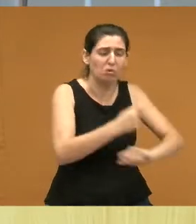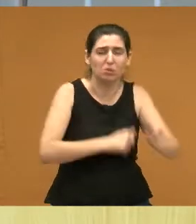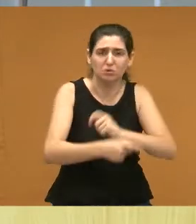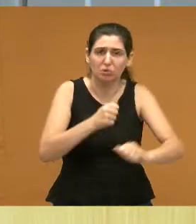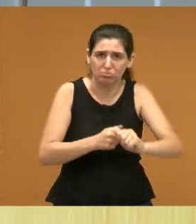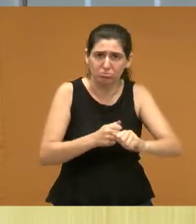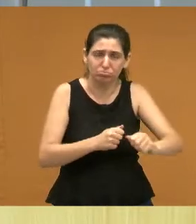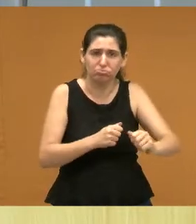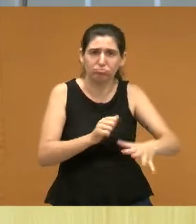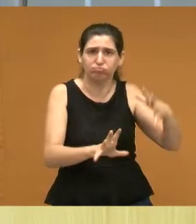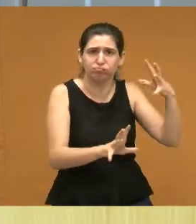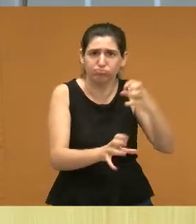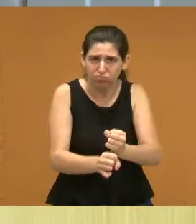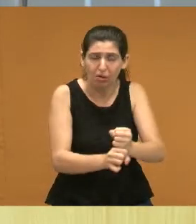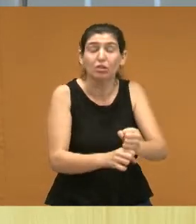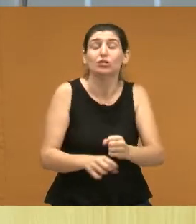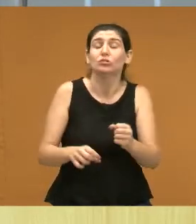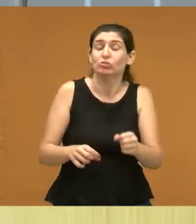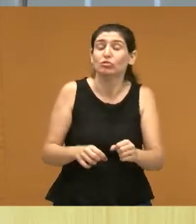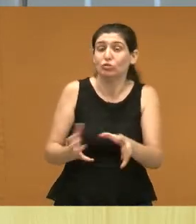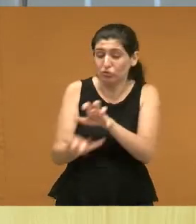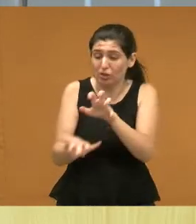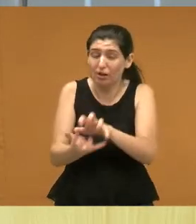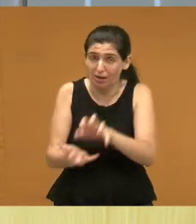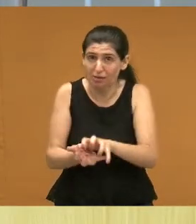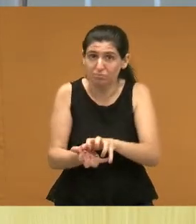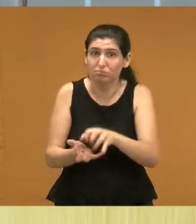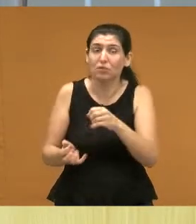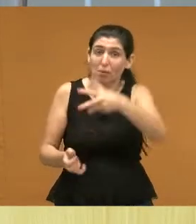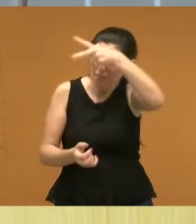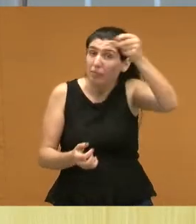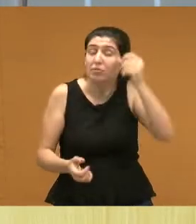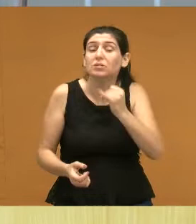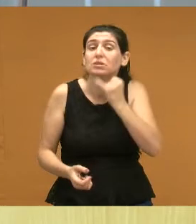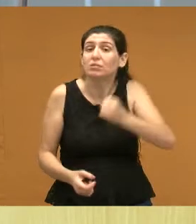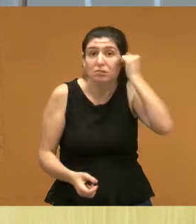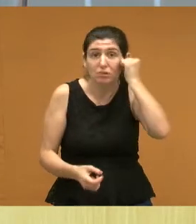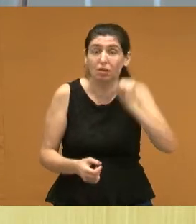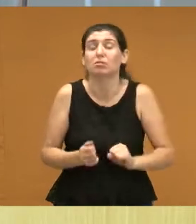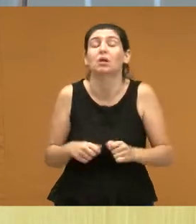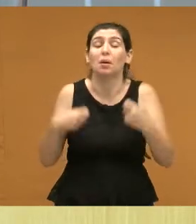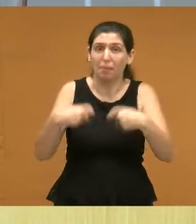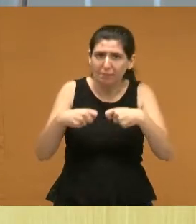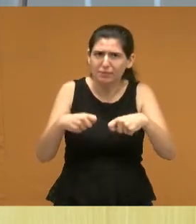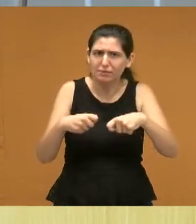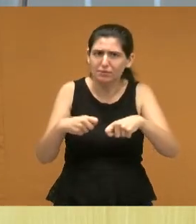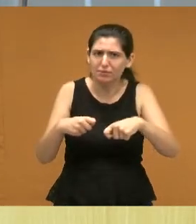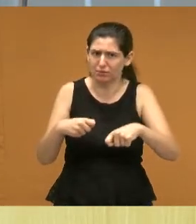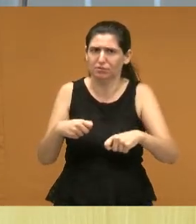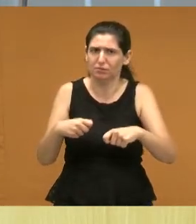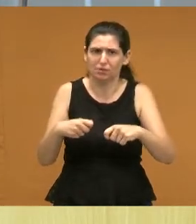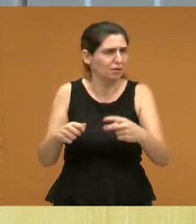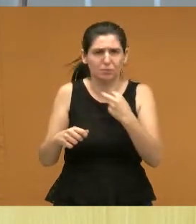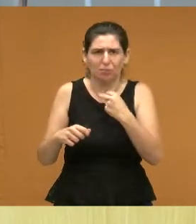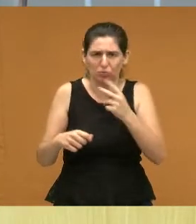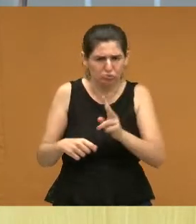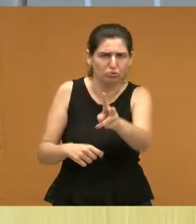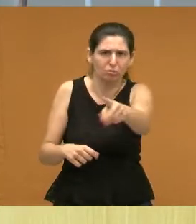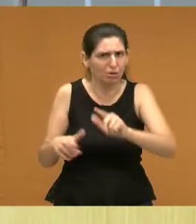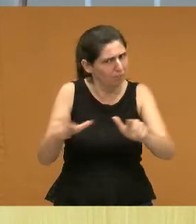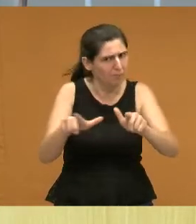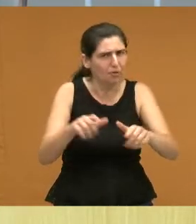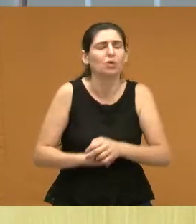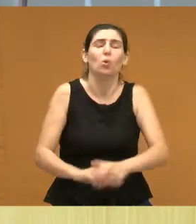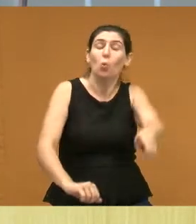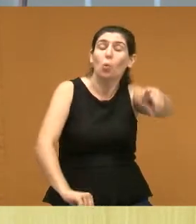da Fundação Prolar de Jacareí. Autoria, Prefeito Municipal Isaías José de Santana. Discussão única do projeto